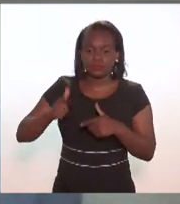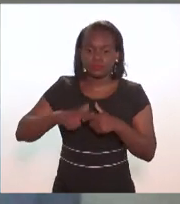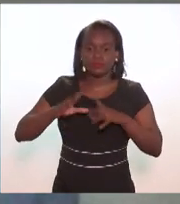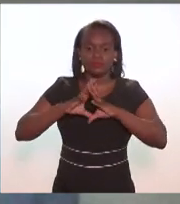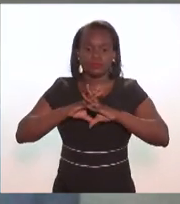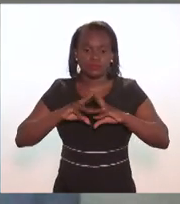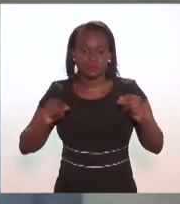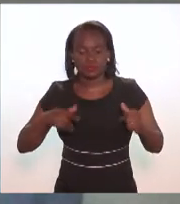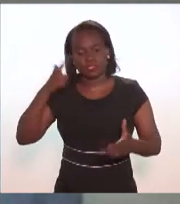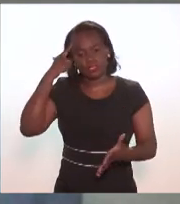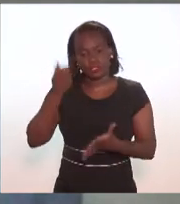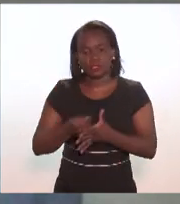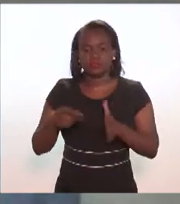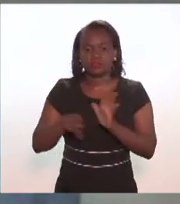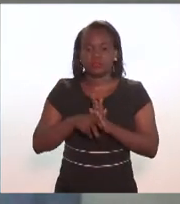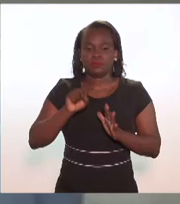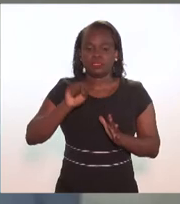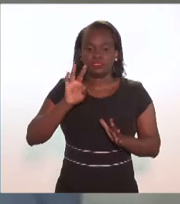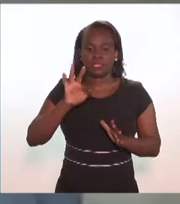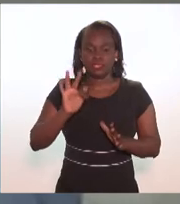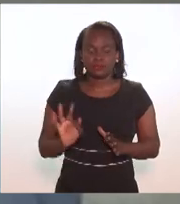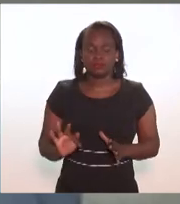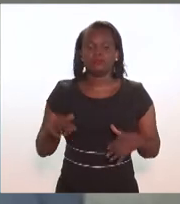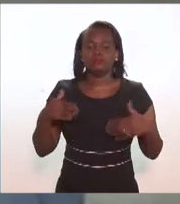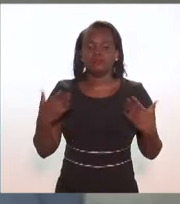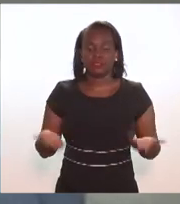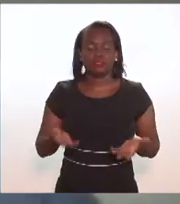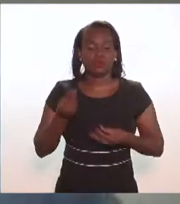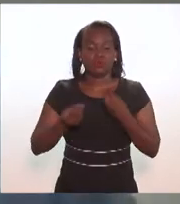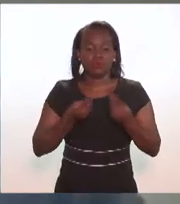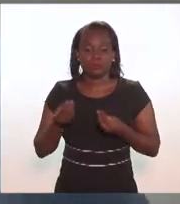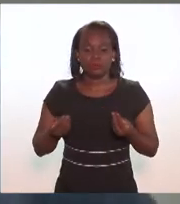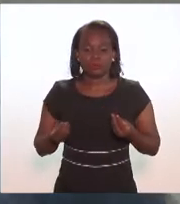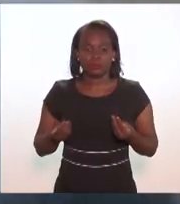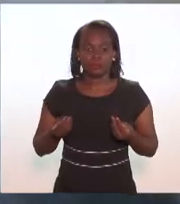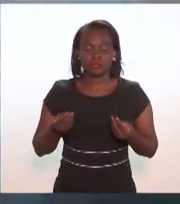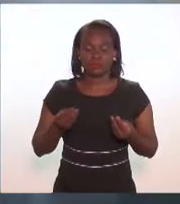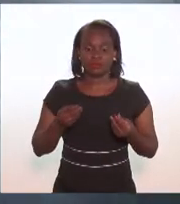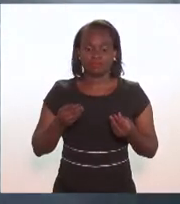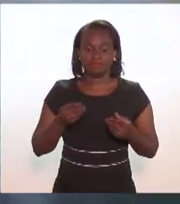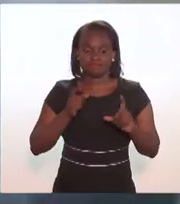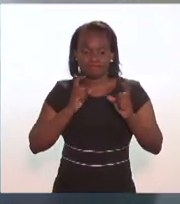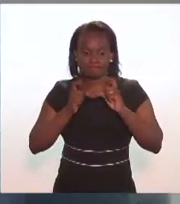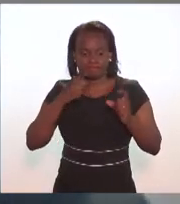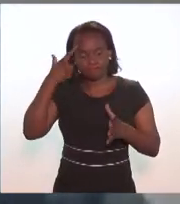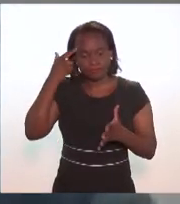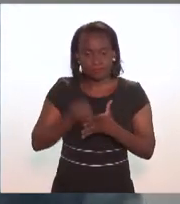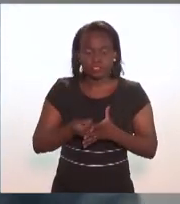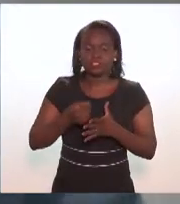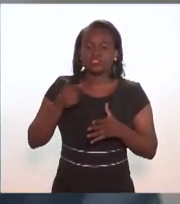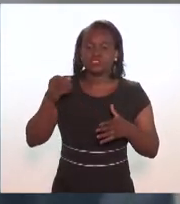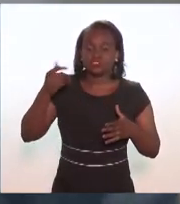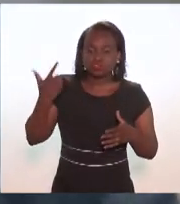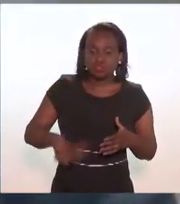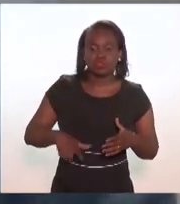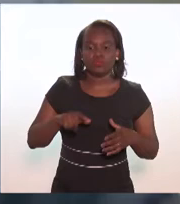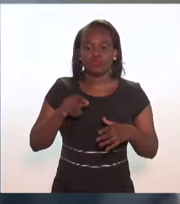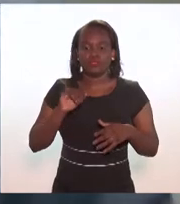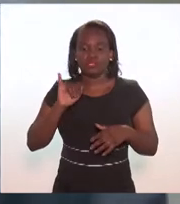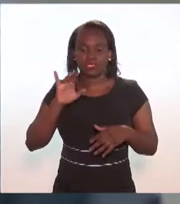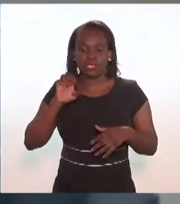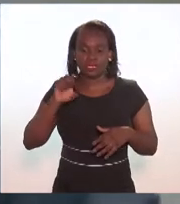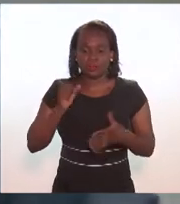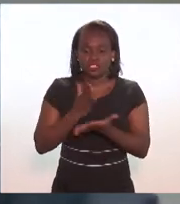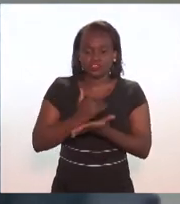para essa decisão do STF, portanto, como achar se chegar a uma nova distribuição do índice